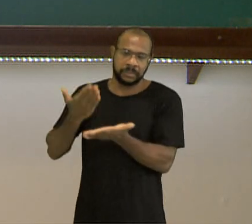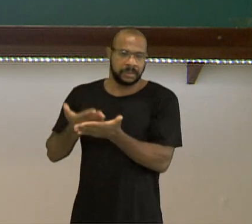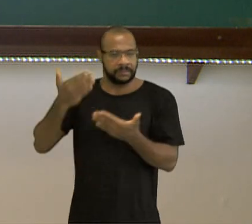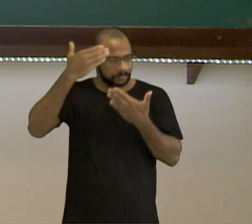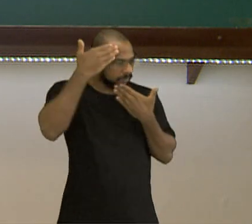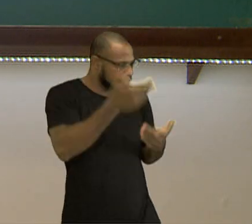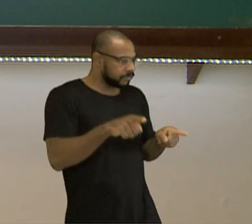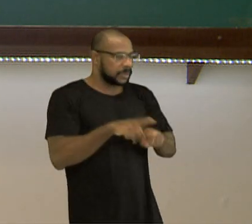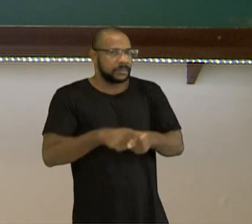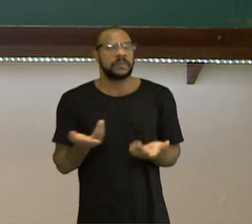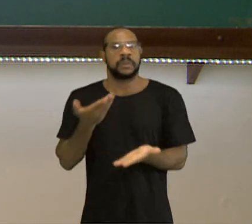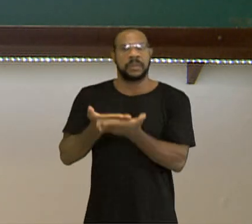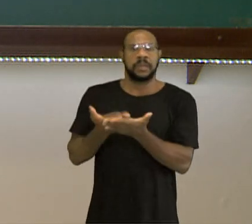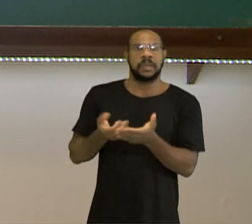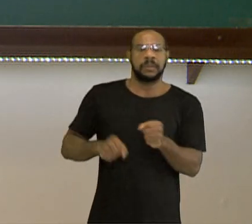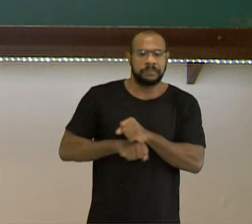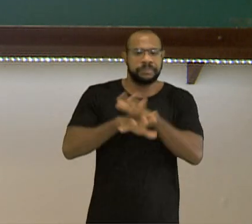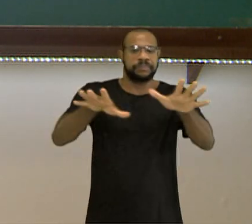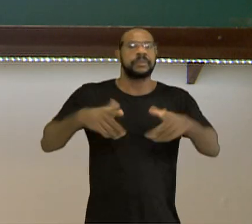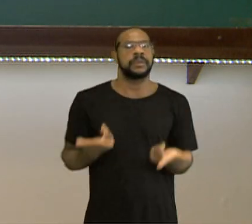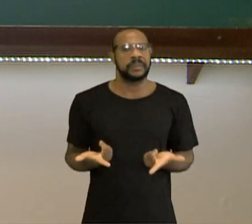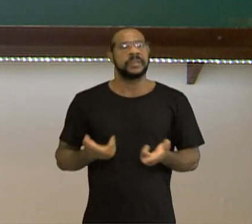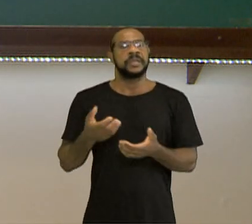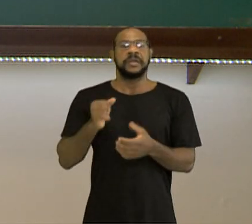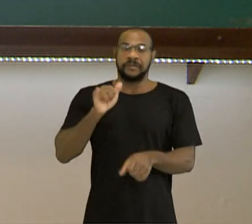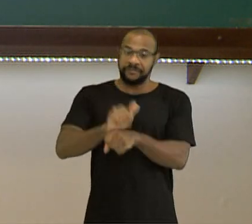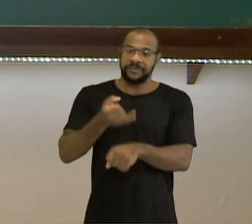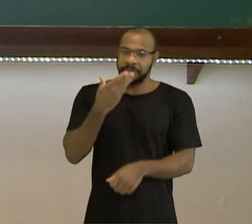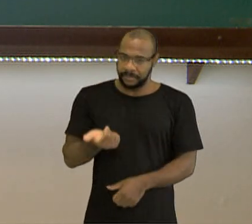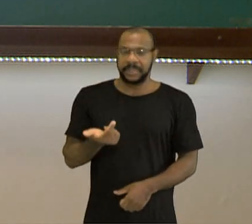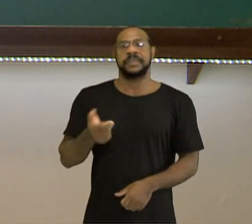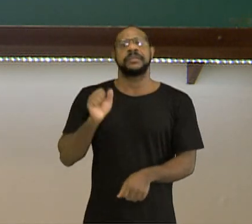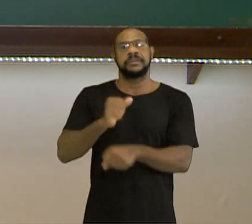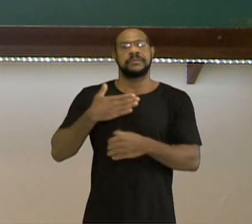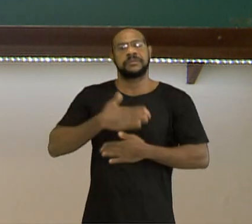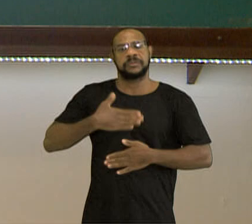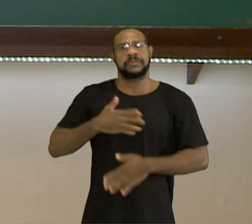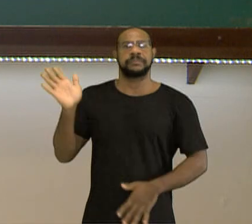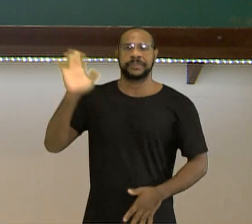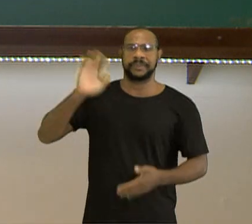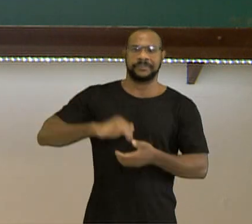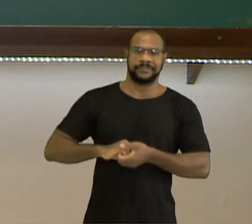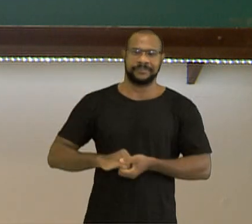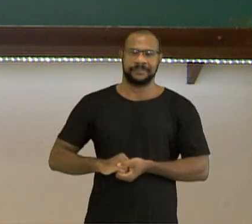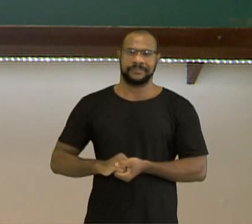faz com que a nossa aula seja mais inclusiva. Fiquem bem, se cuidem e até a próxima. Tchau, tchau.